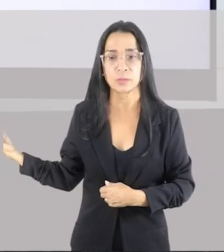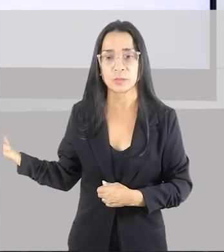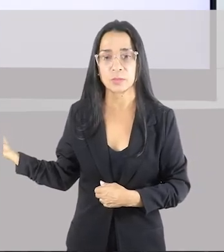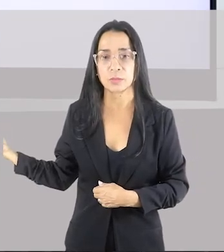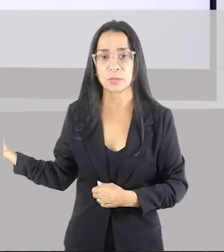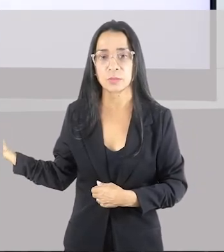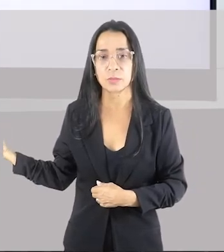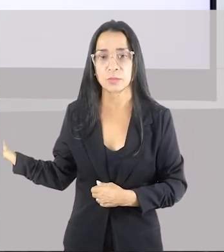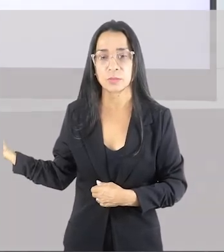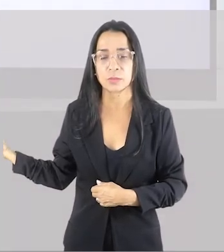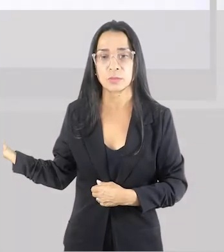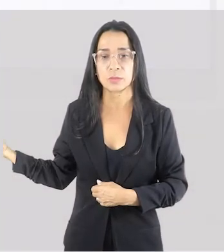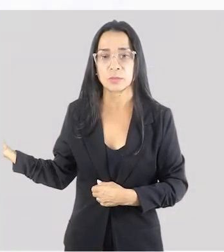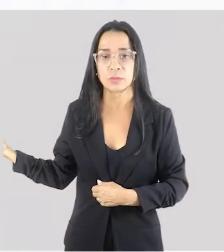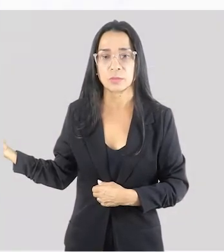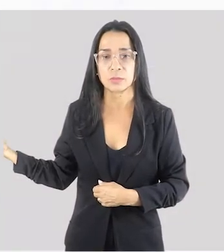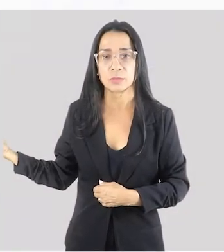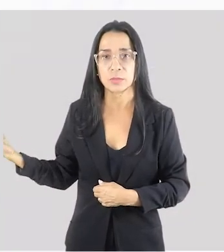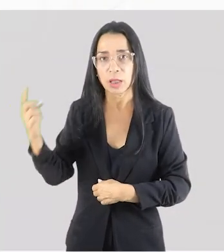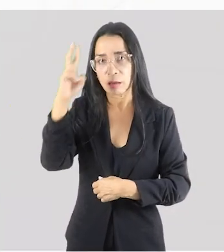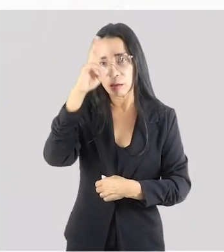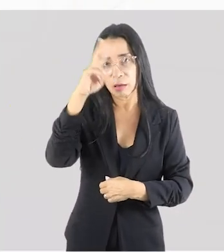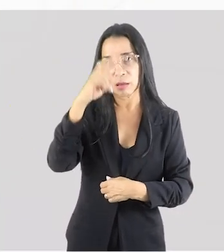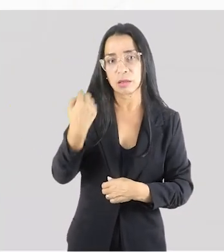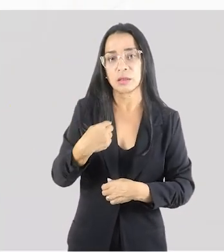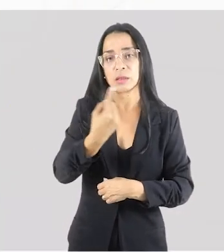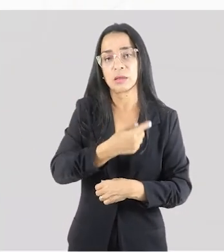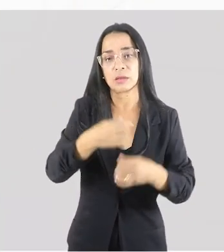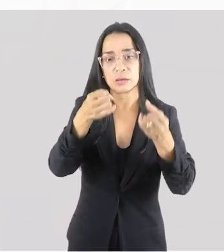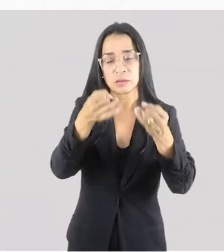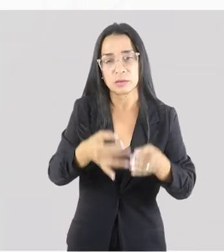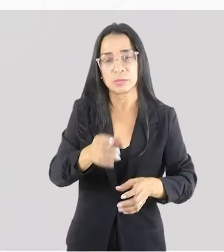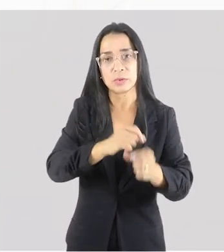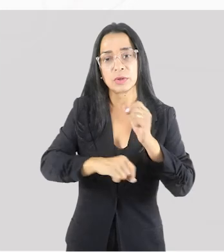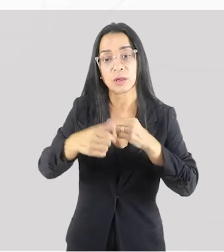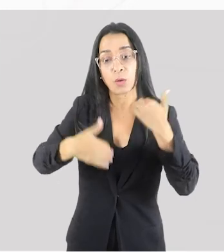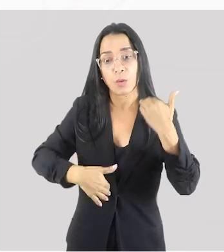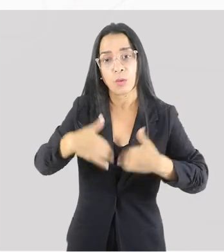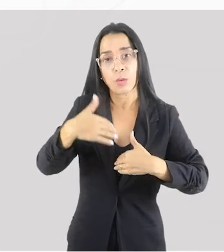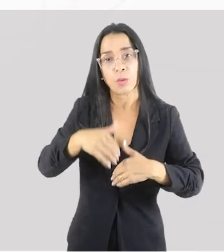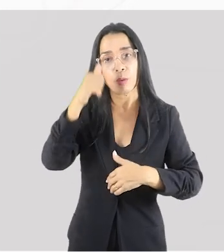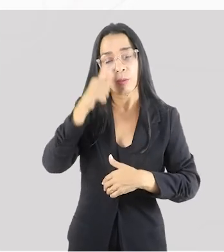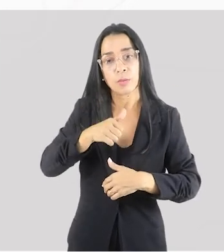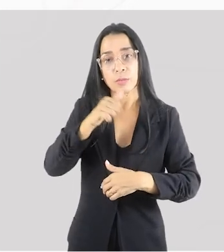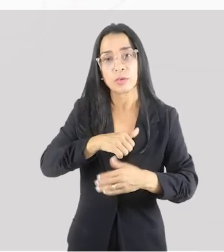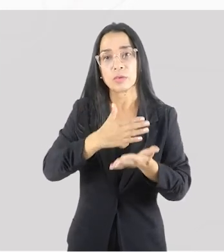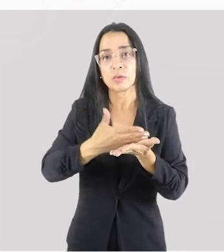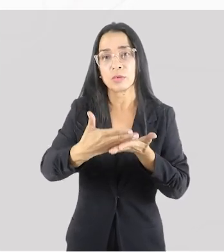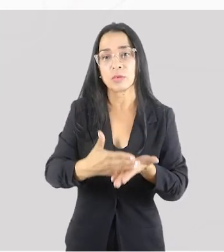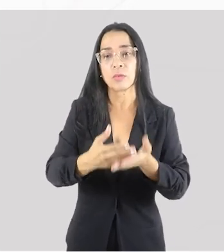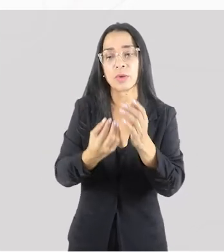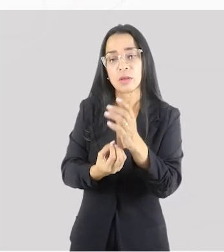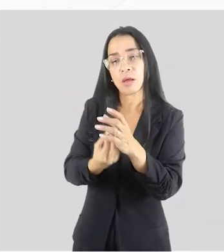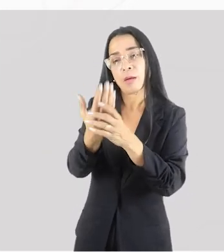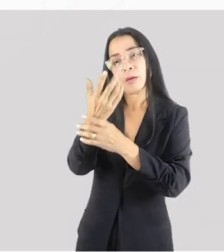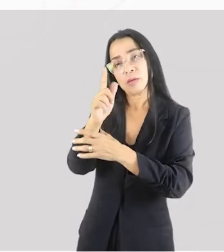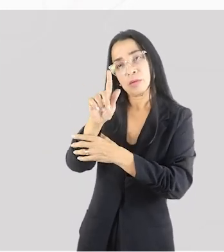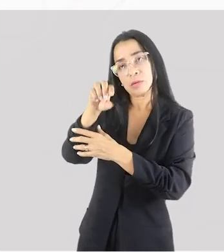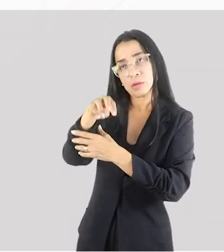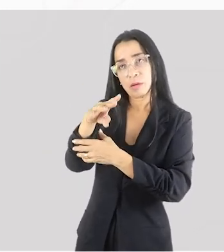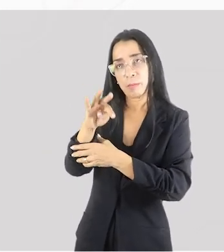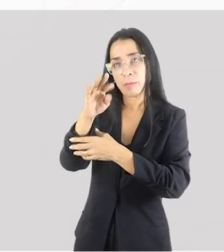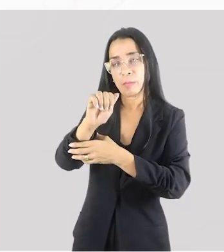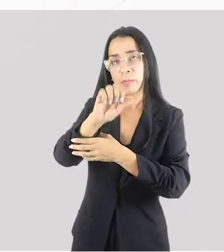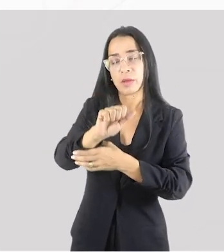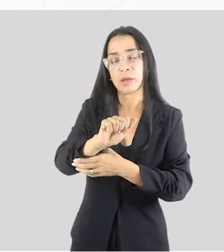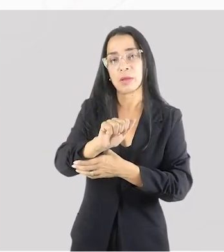ainda maior, pois lembra que a gente falou, né, que o corpo feminino ele já começa a produção de gameta ainda